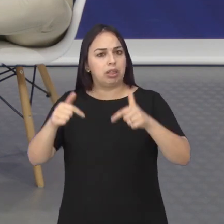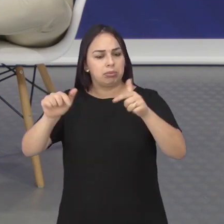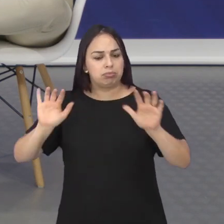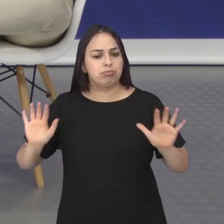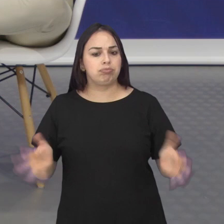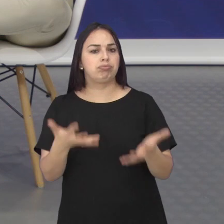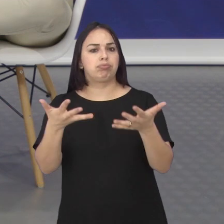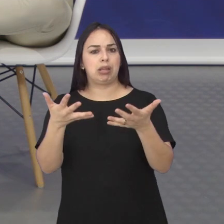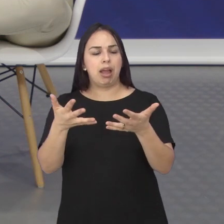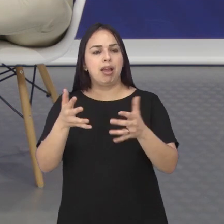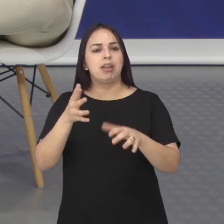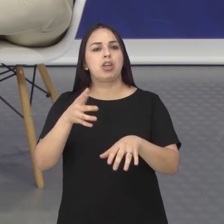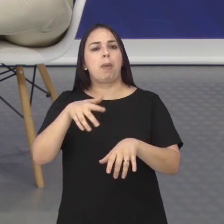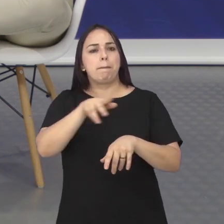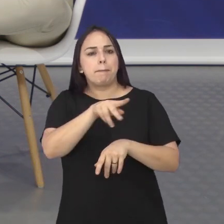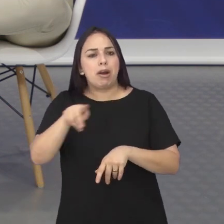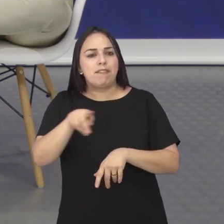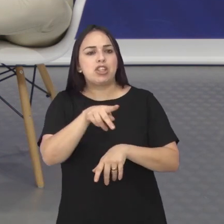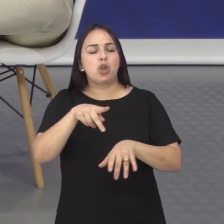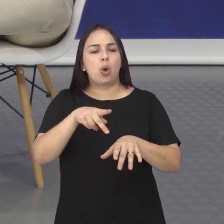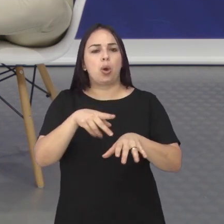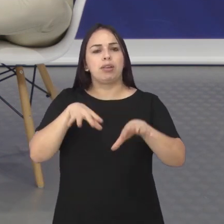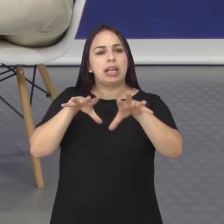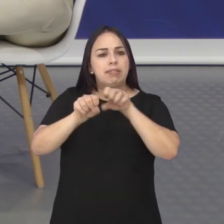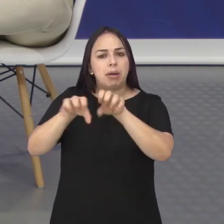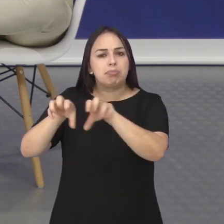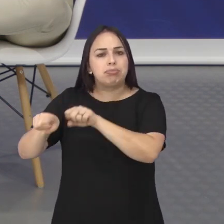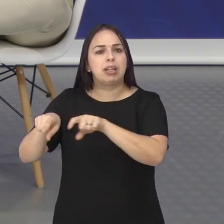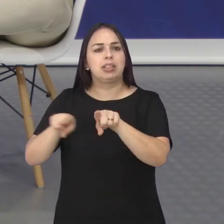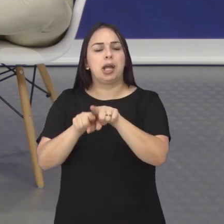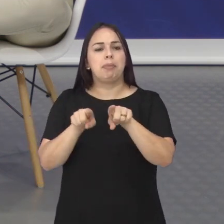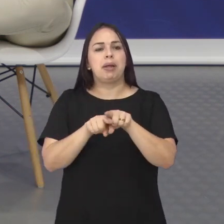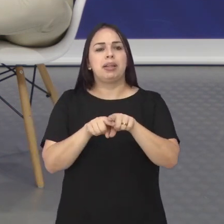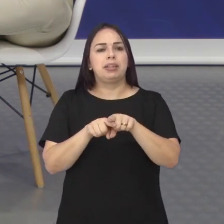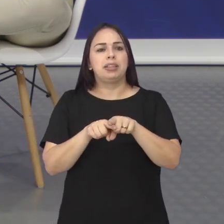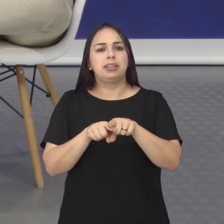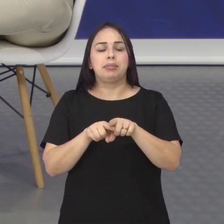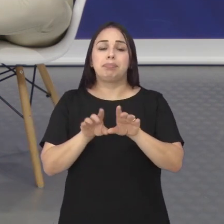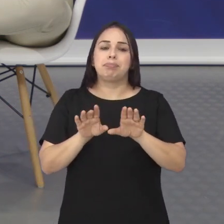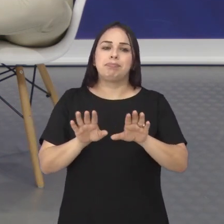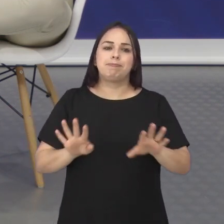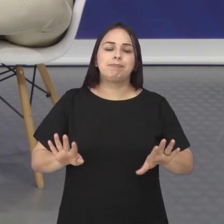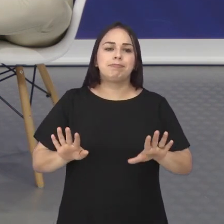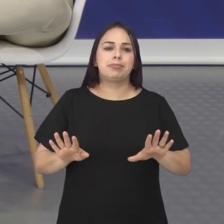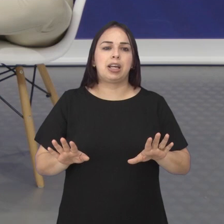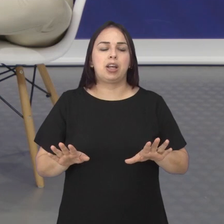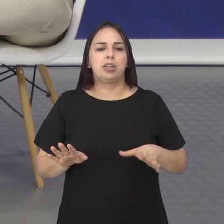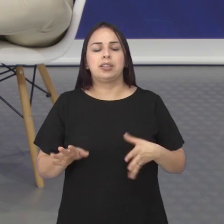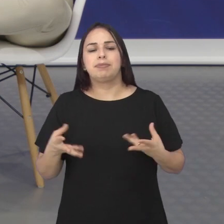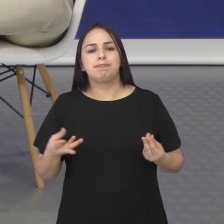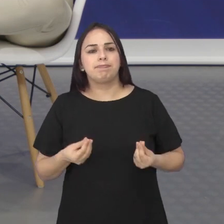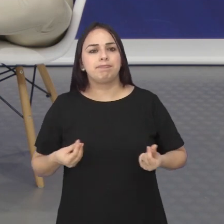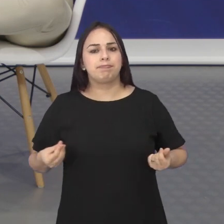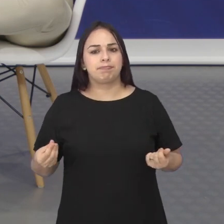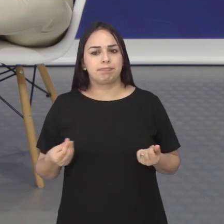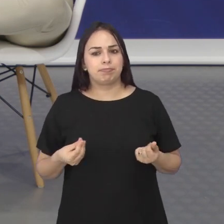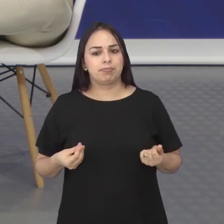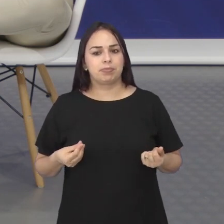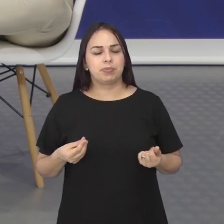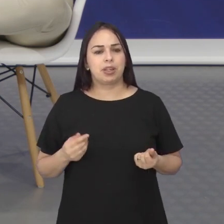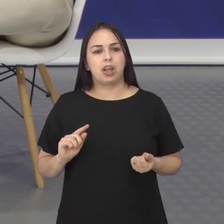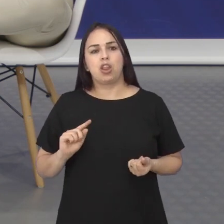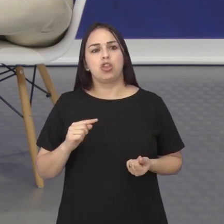iniciativas para dar uma formação mais atual para o professor, atendendo essas novas demandas, mas como